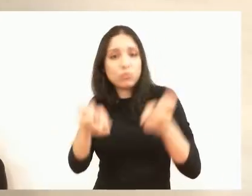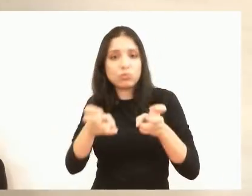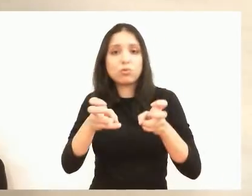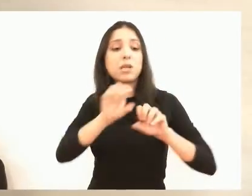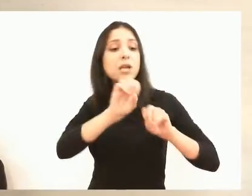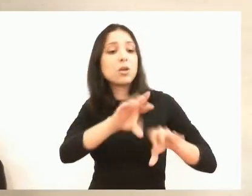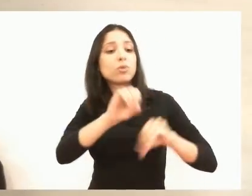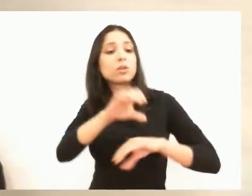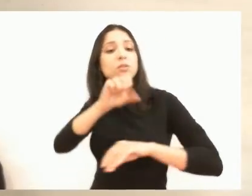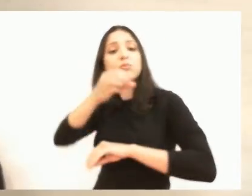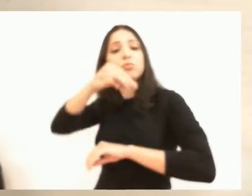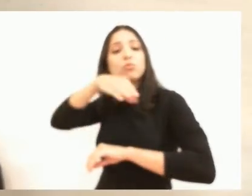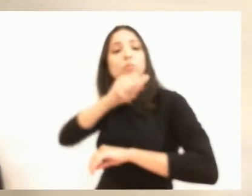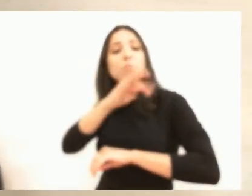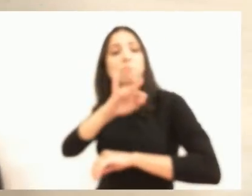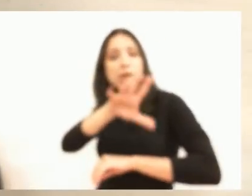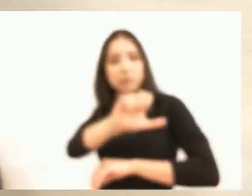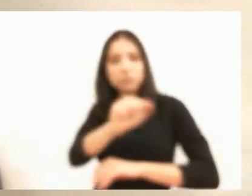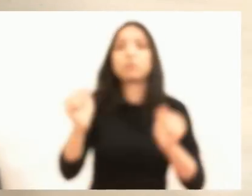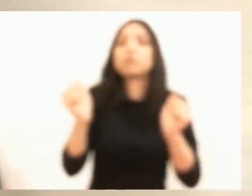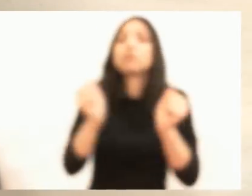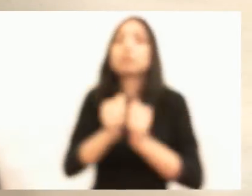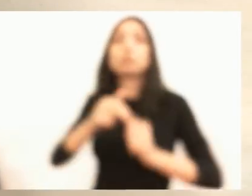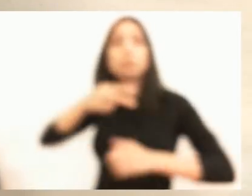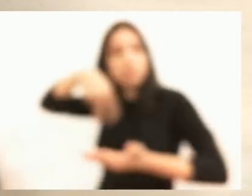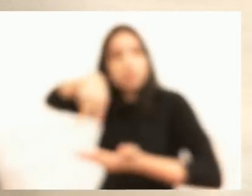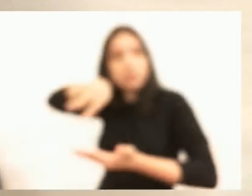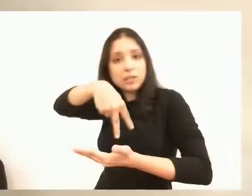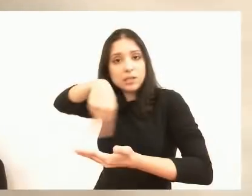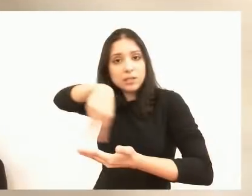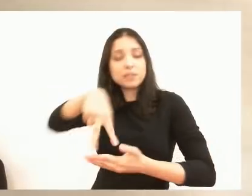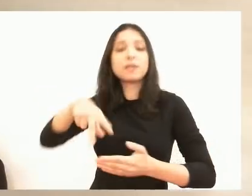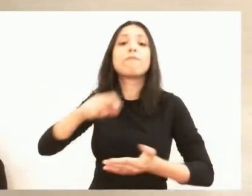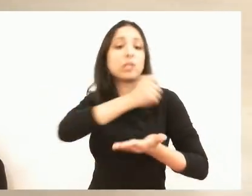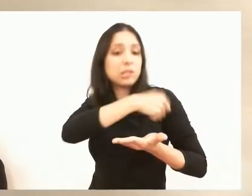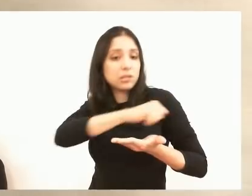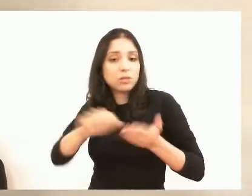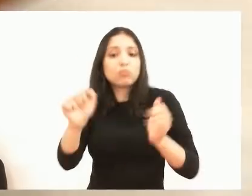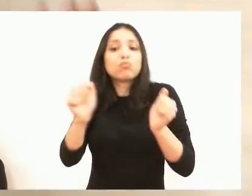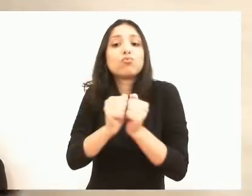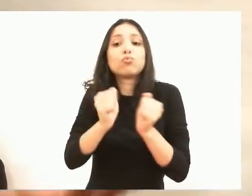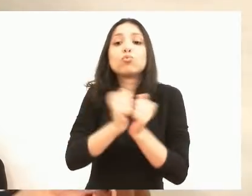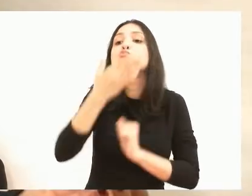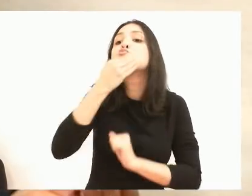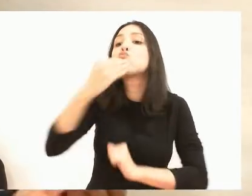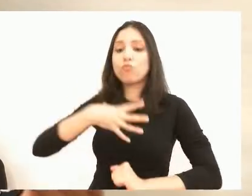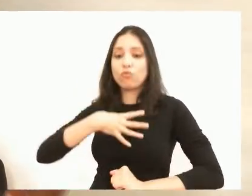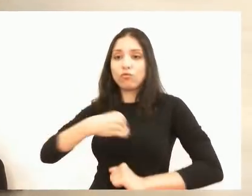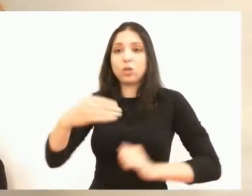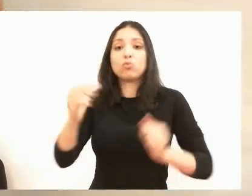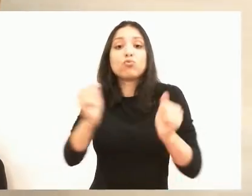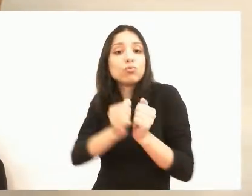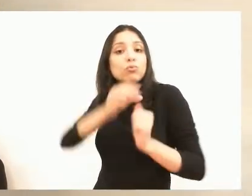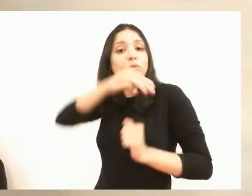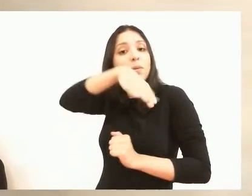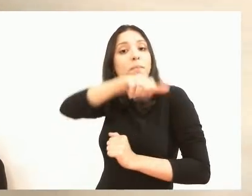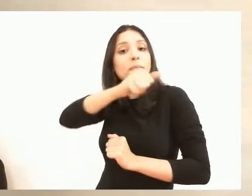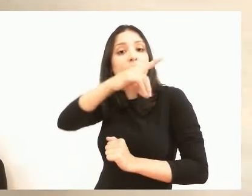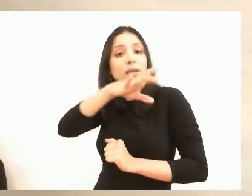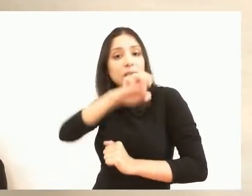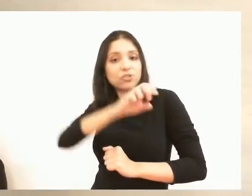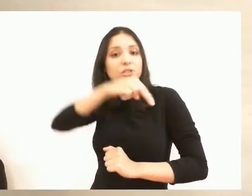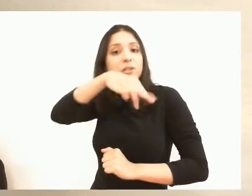que foi sistematizado pelo filho raymer viana em parceria com neide neves e eu